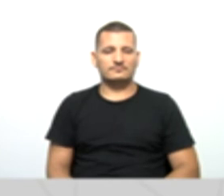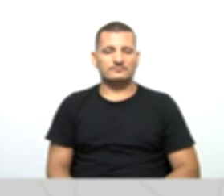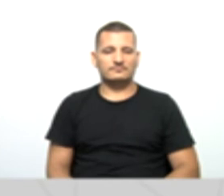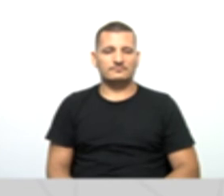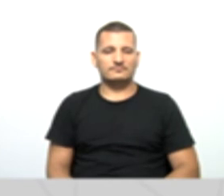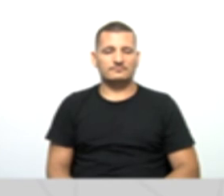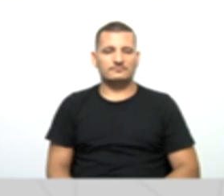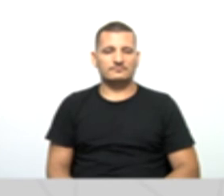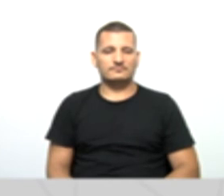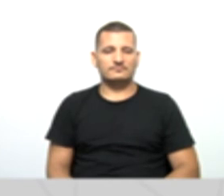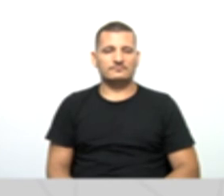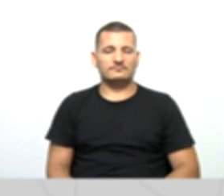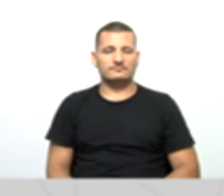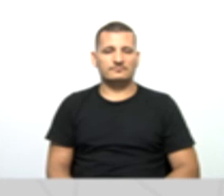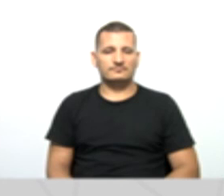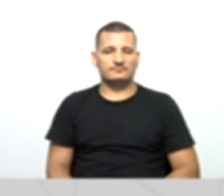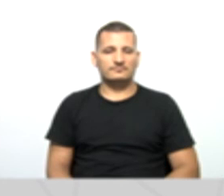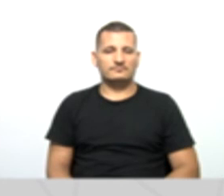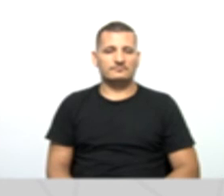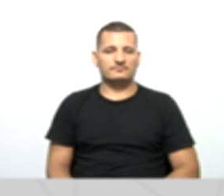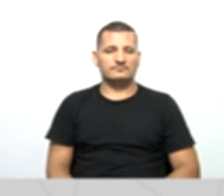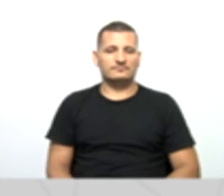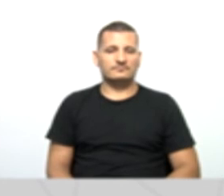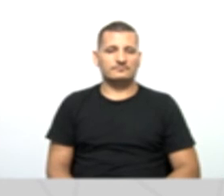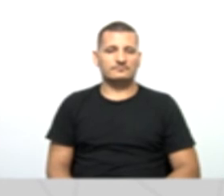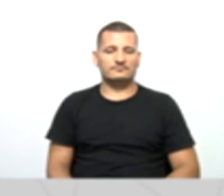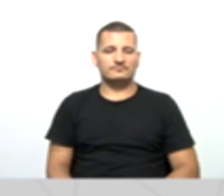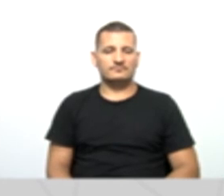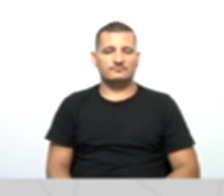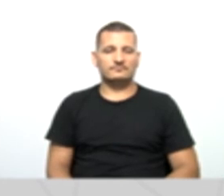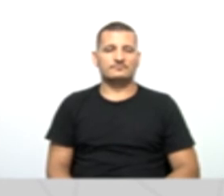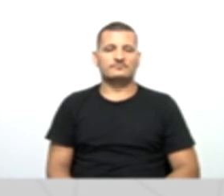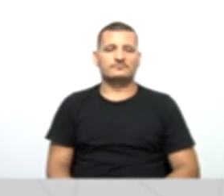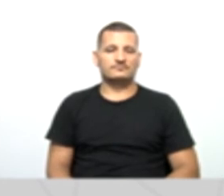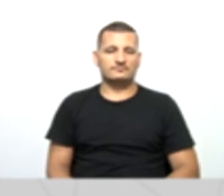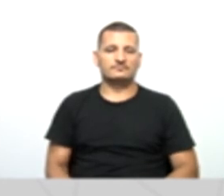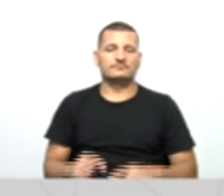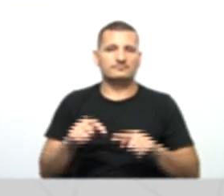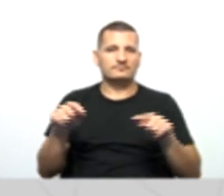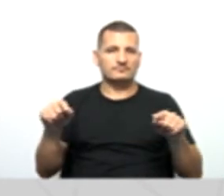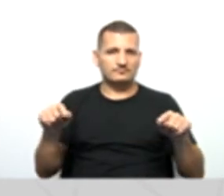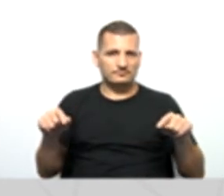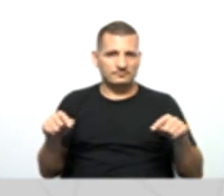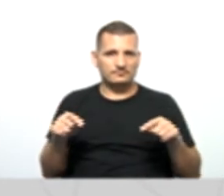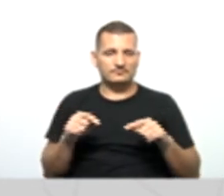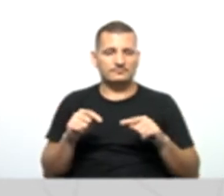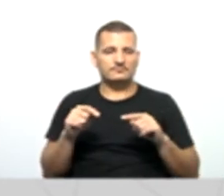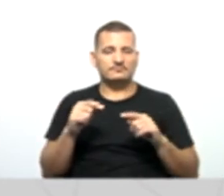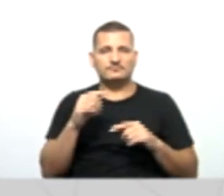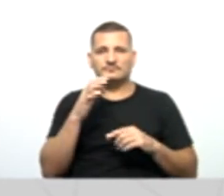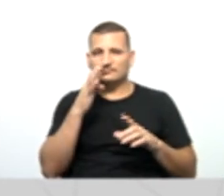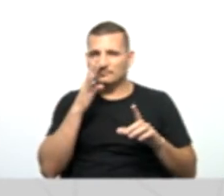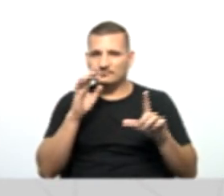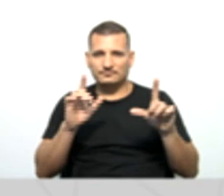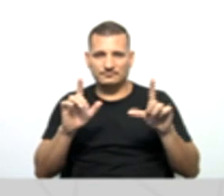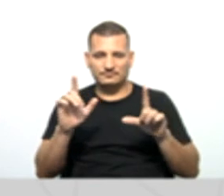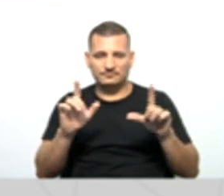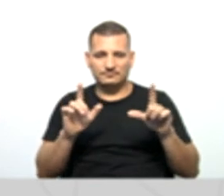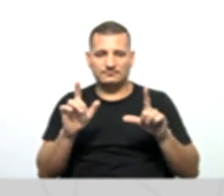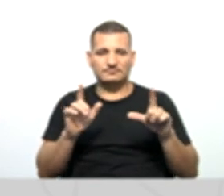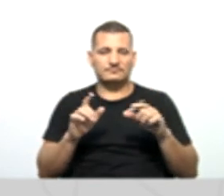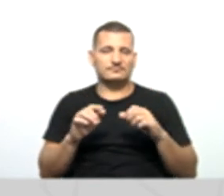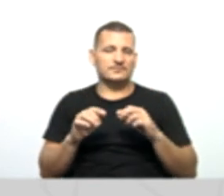por exemplo, né? Isso aqui é da nossa casa. Se vai ser a sala, enfim, posso colocar